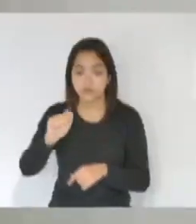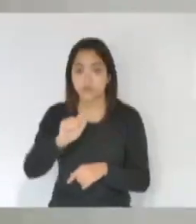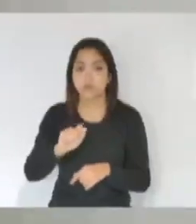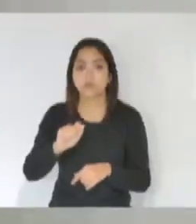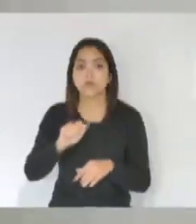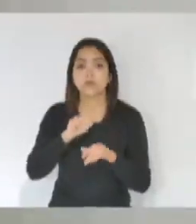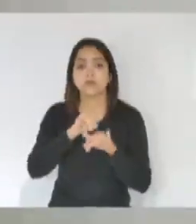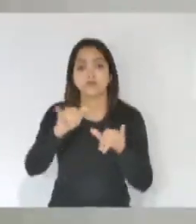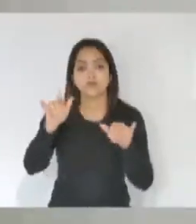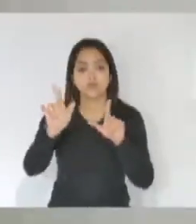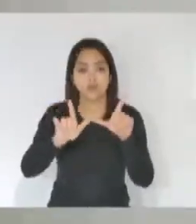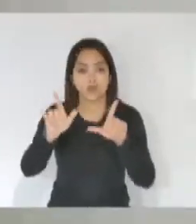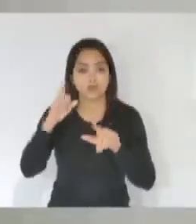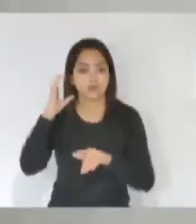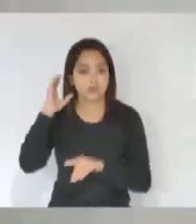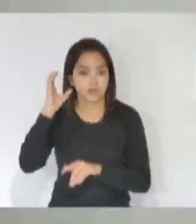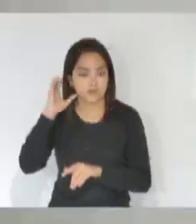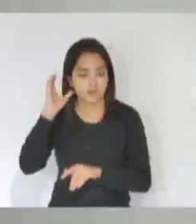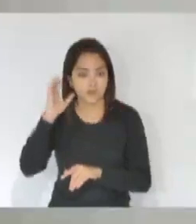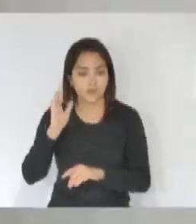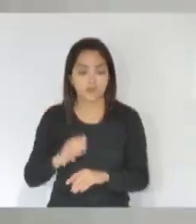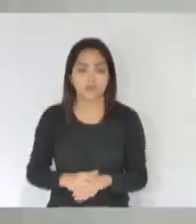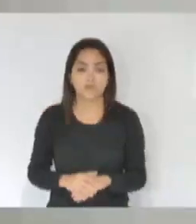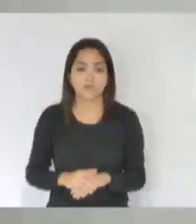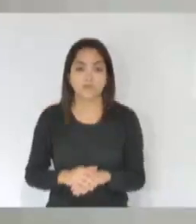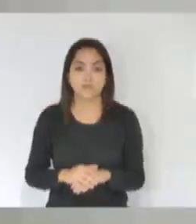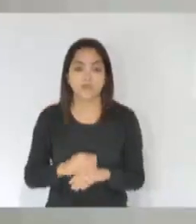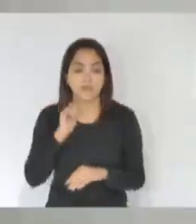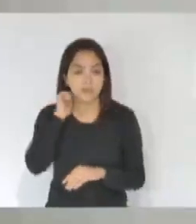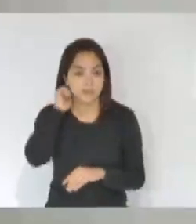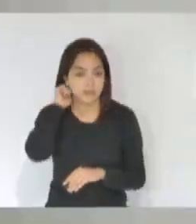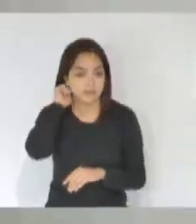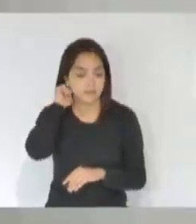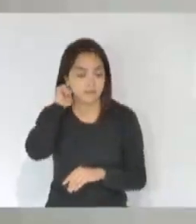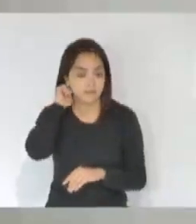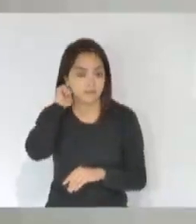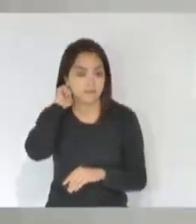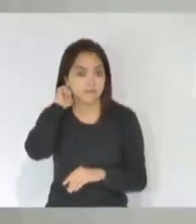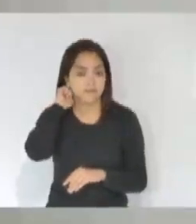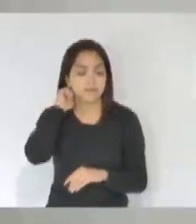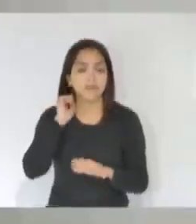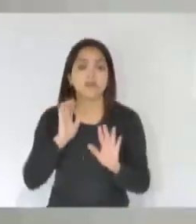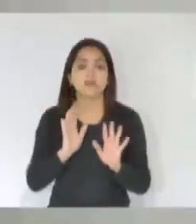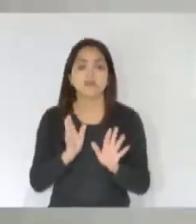Televisão, então, que congrega inúmeras